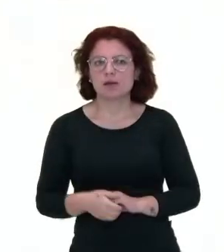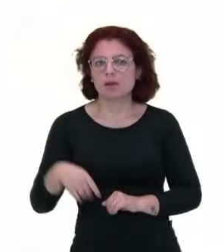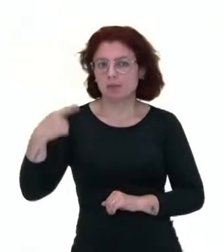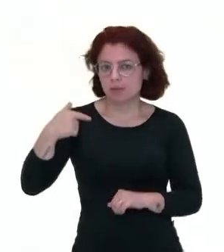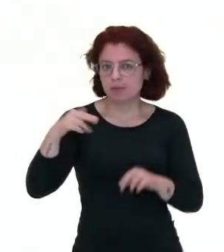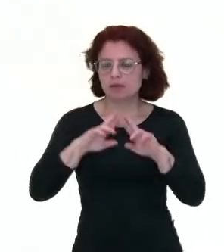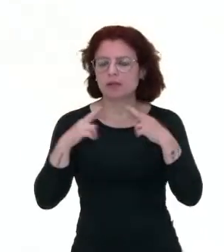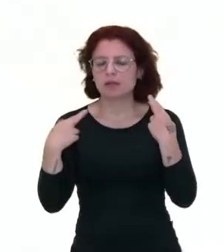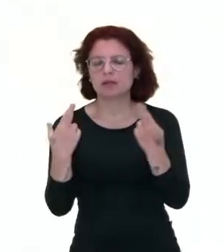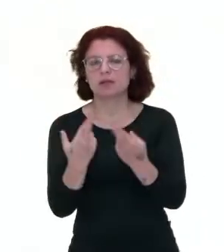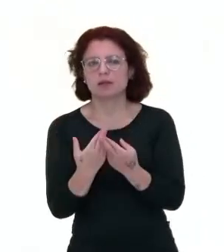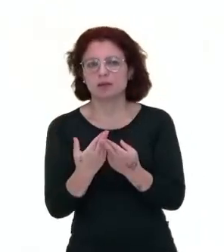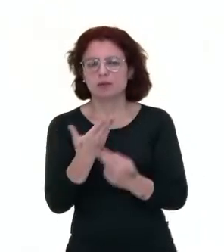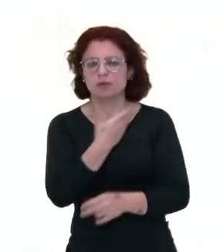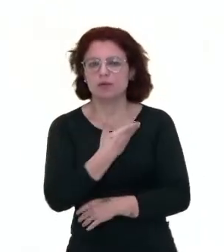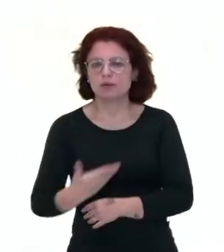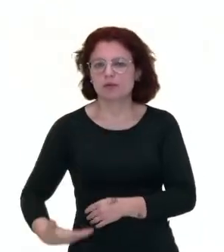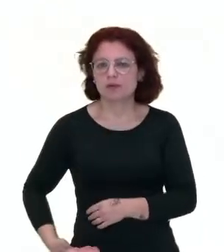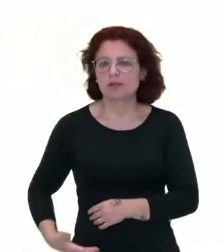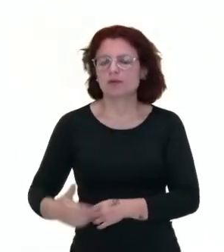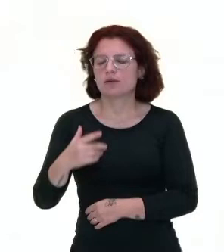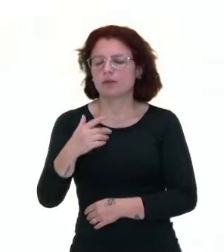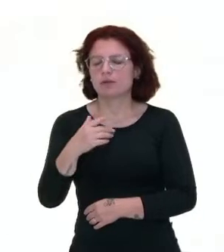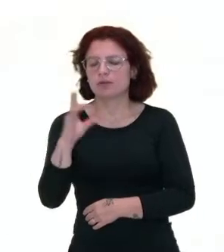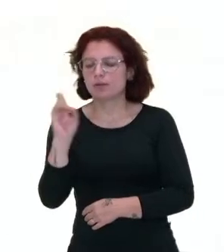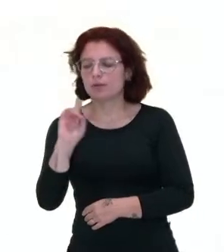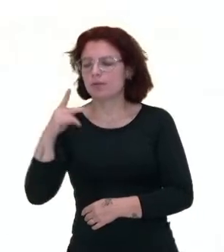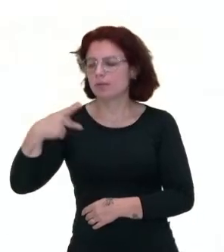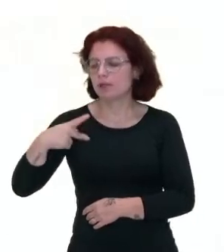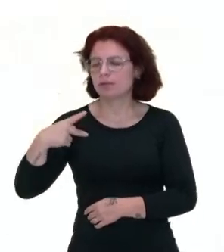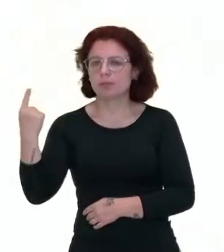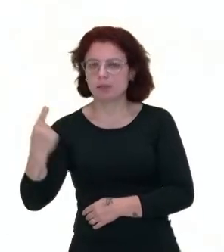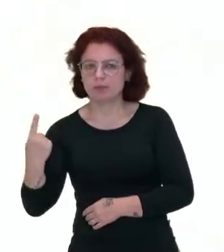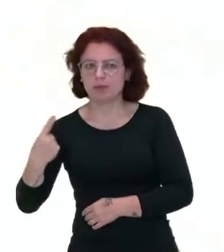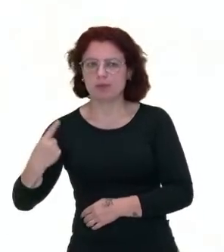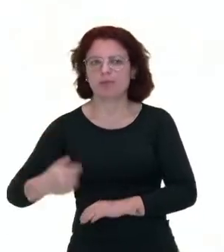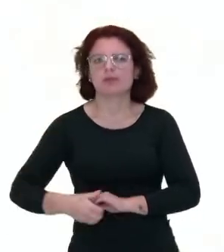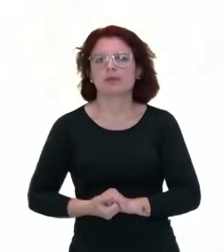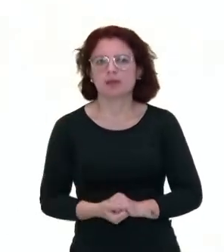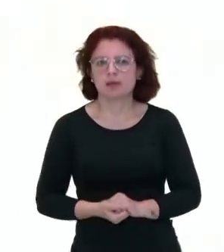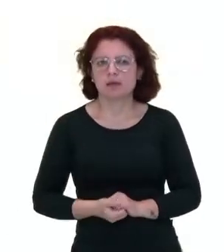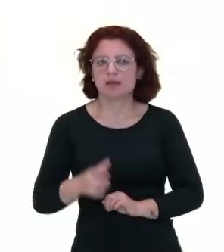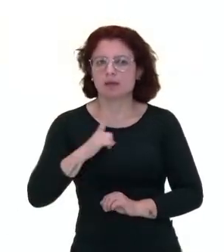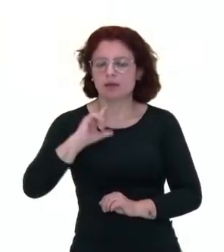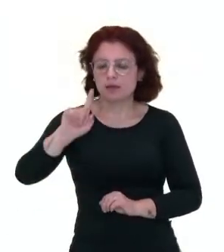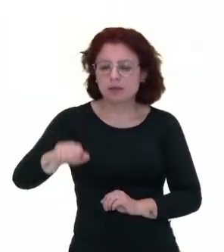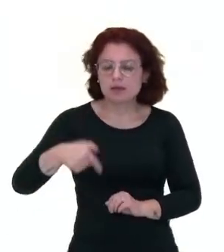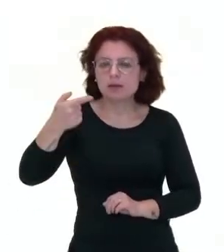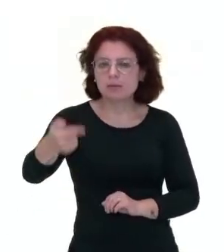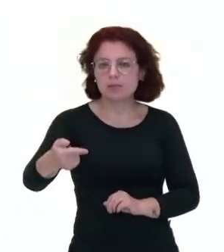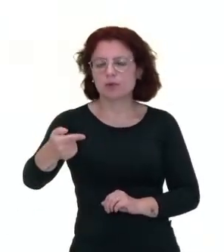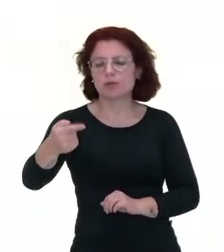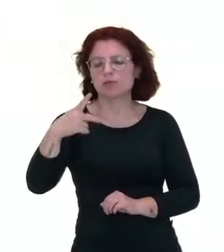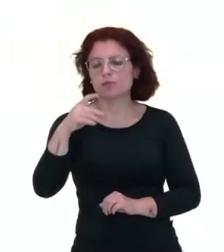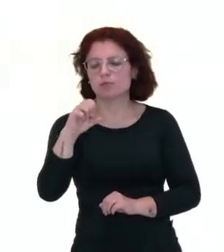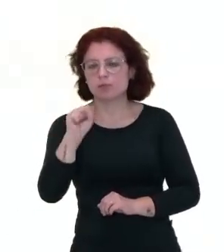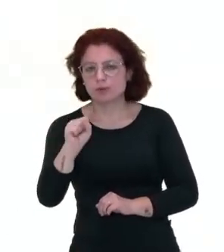primeiro reinado, o governo de Dom Pedro I, que se inicia após a independência do Brasil,